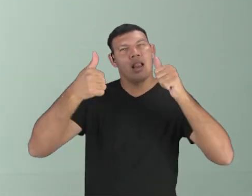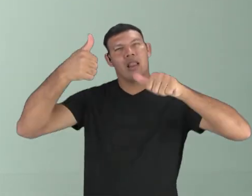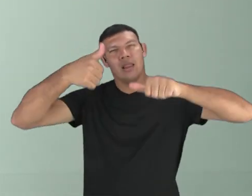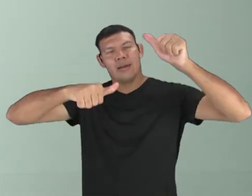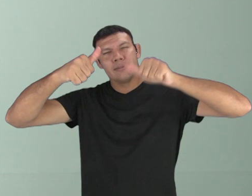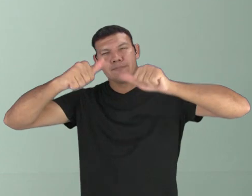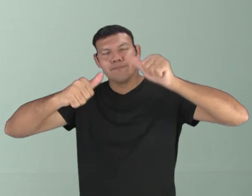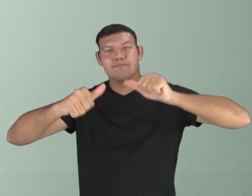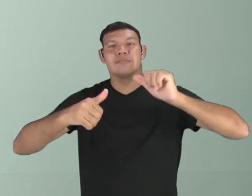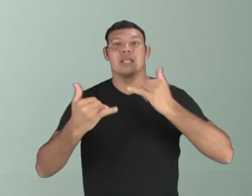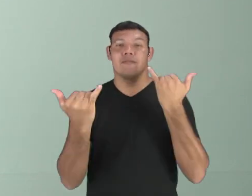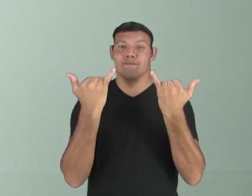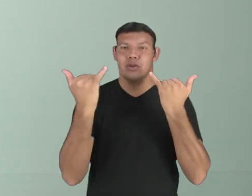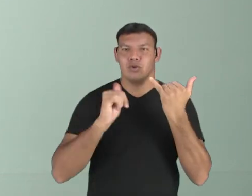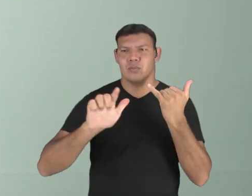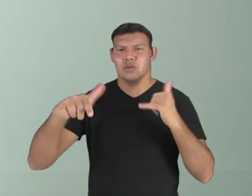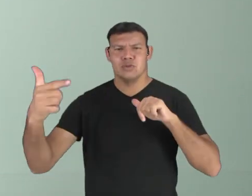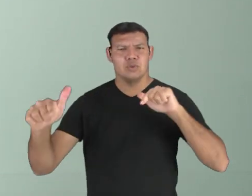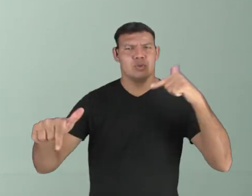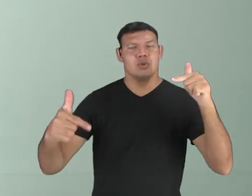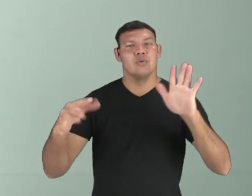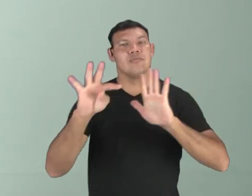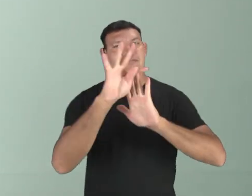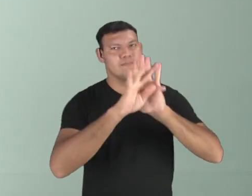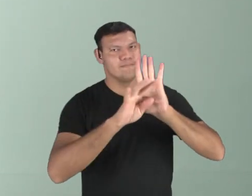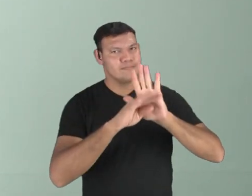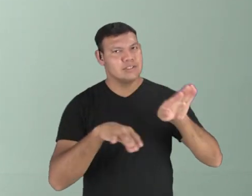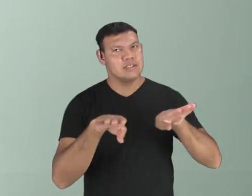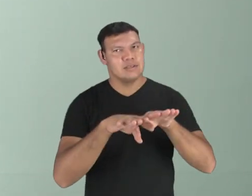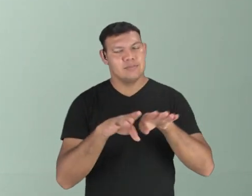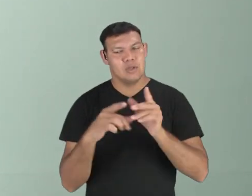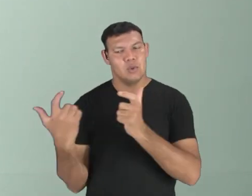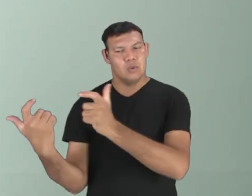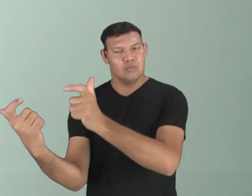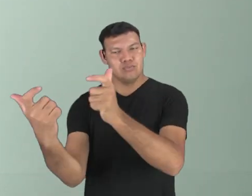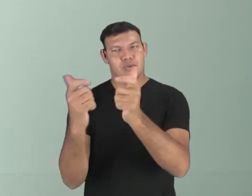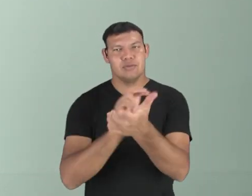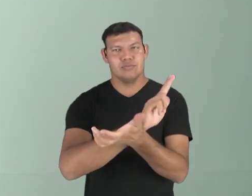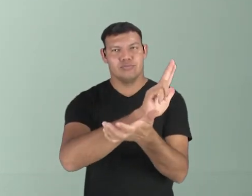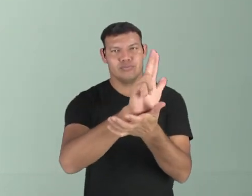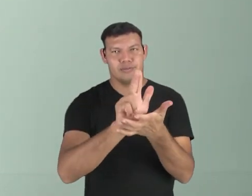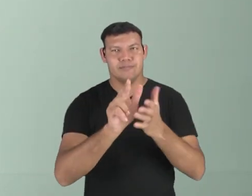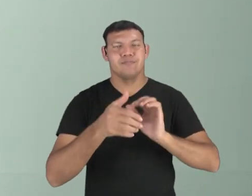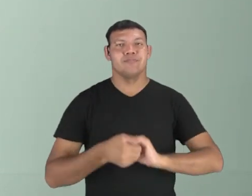outras informações de outros textos ou de outros lugares.